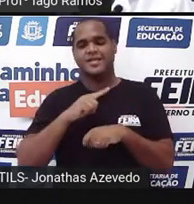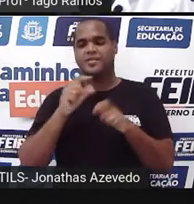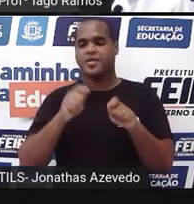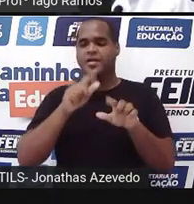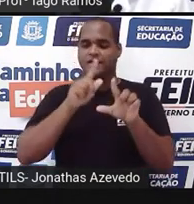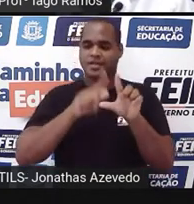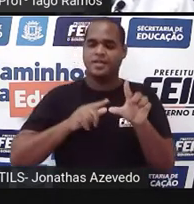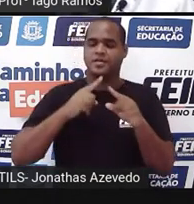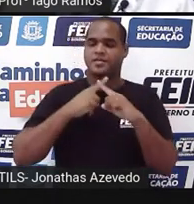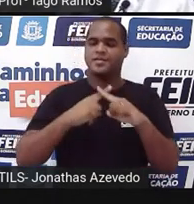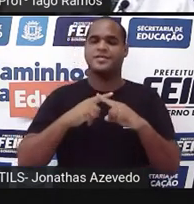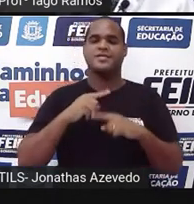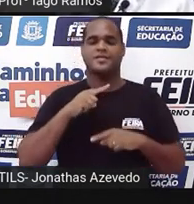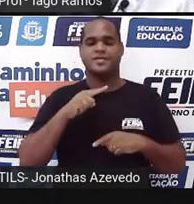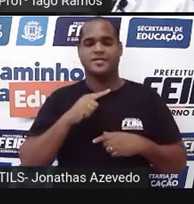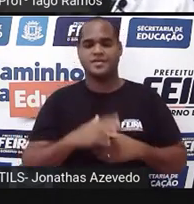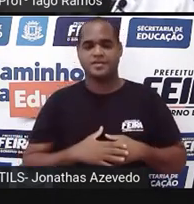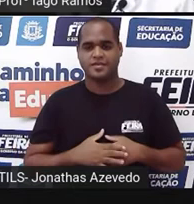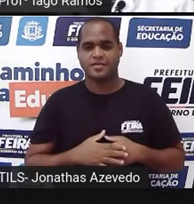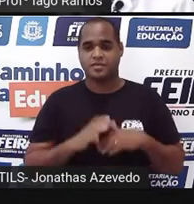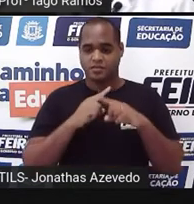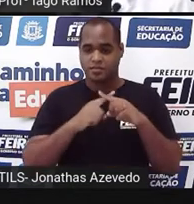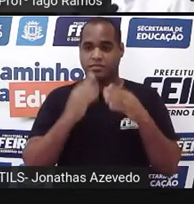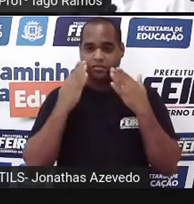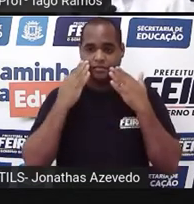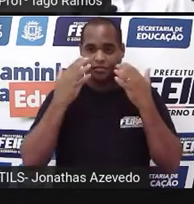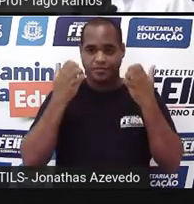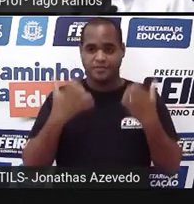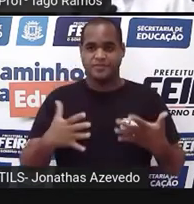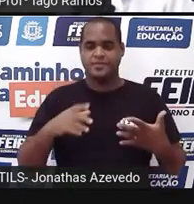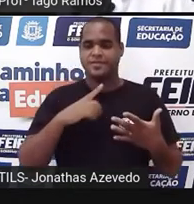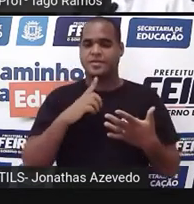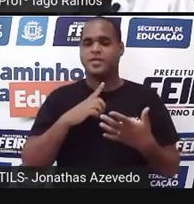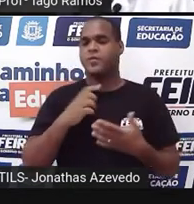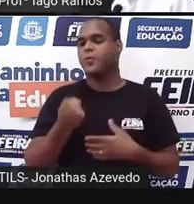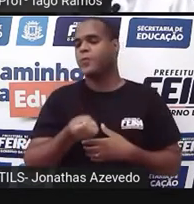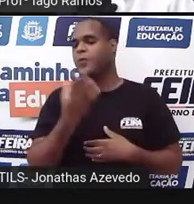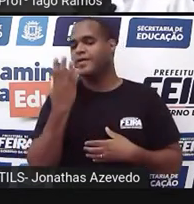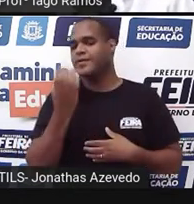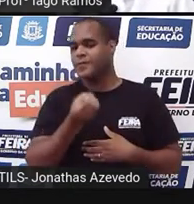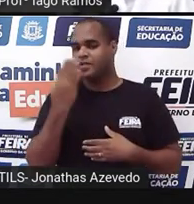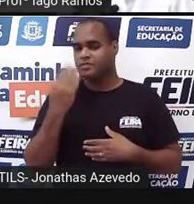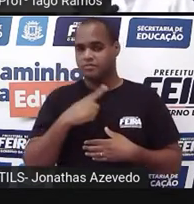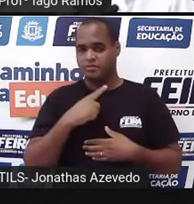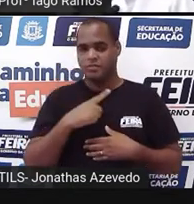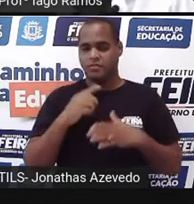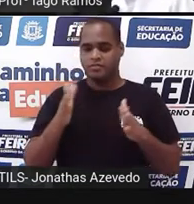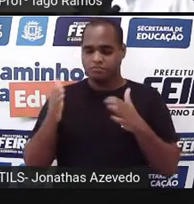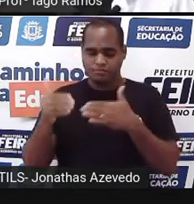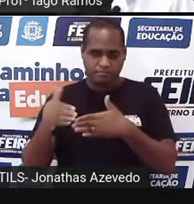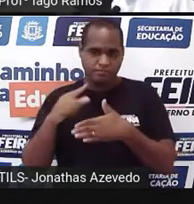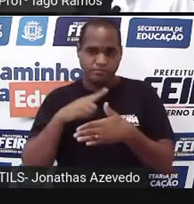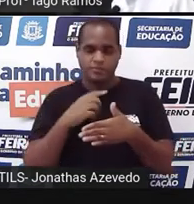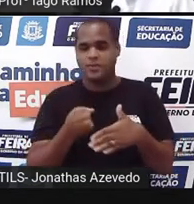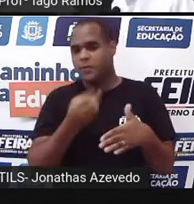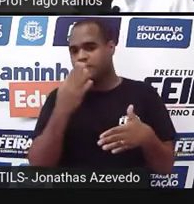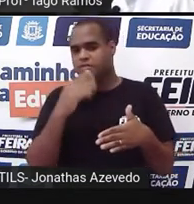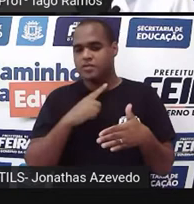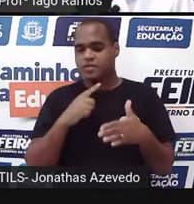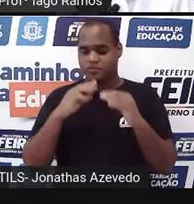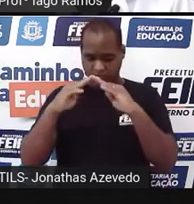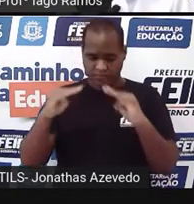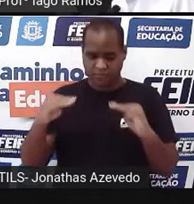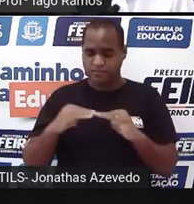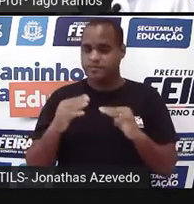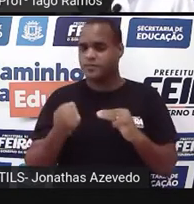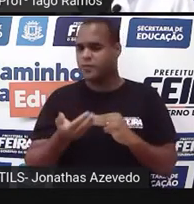Alecrins x representa a quantidade de cubos na mesma forma a quantidade de pirâmides que a gente não sabe quantas